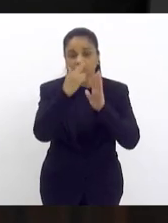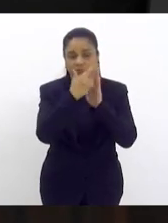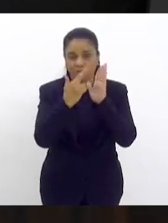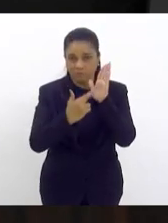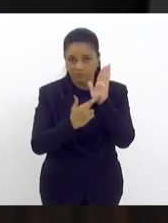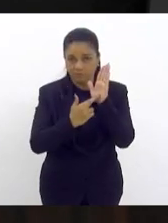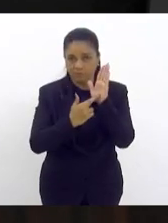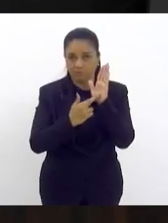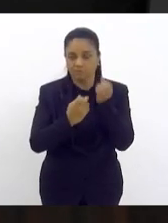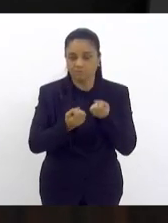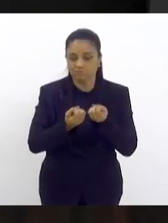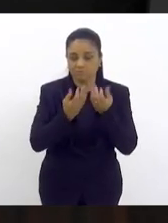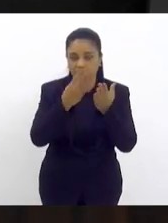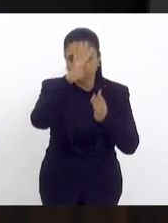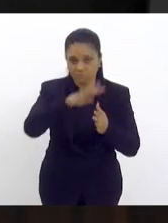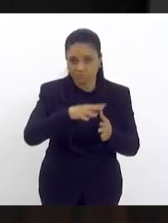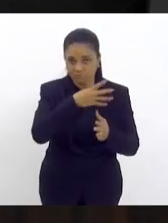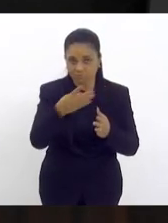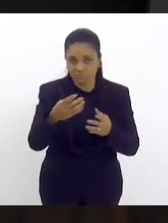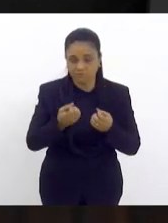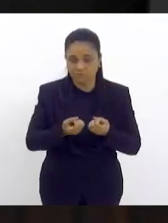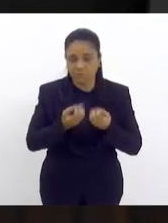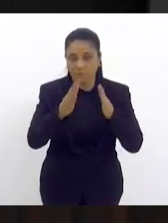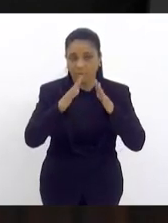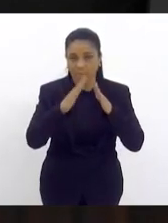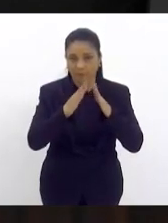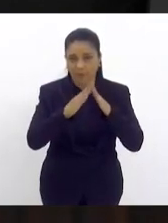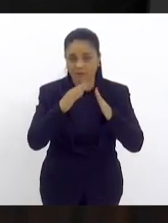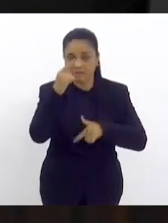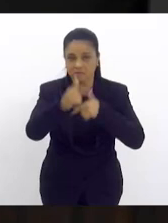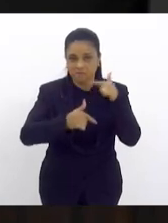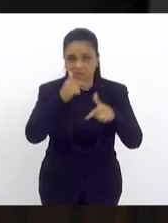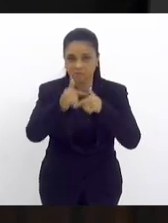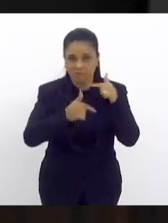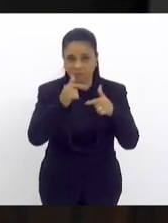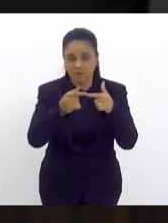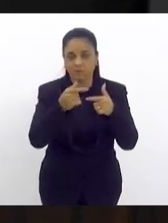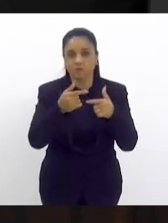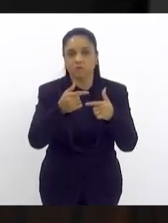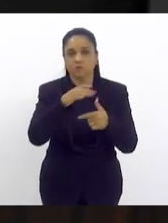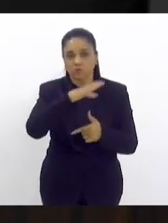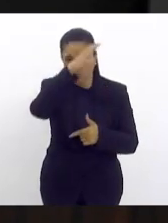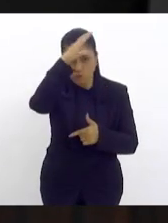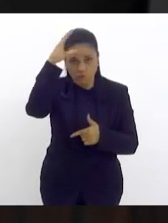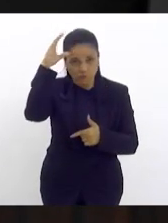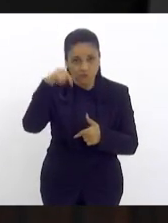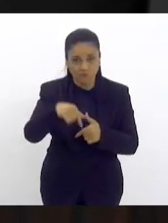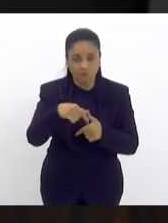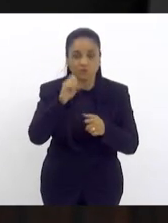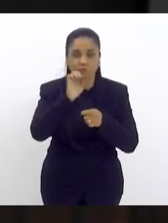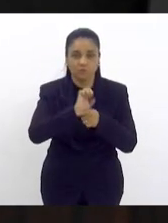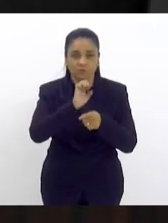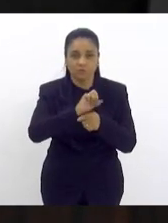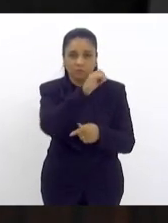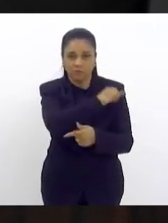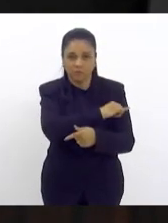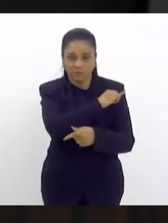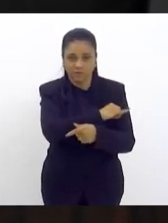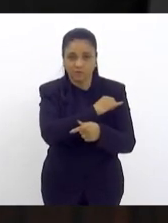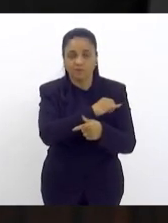agendamento de entrega de bens e realização de serviços aos consumidores do Estado do Rio de Janeiro